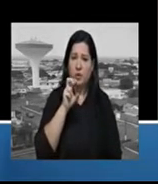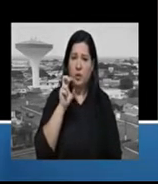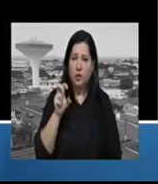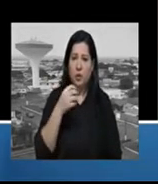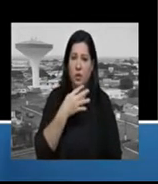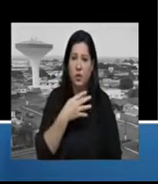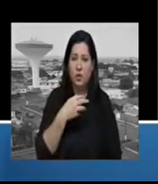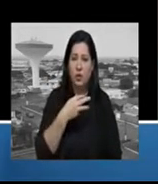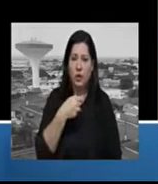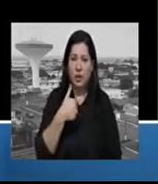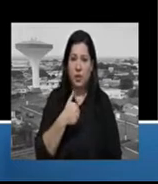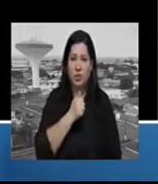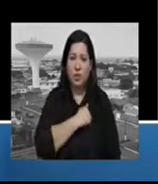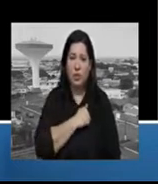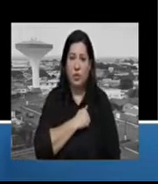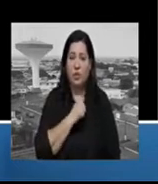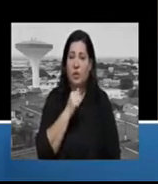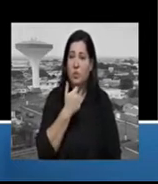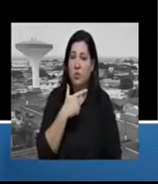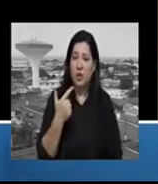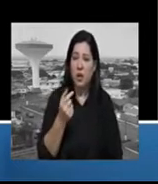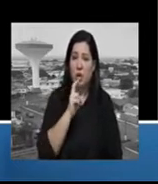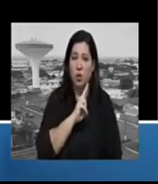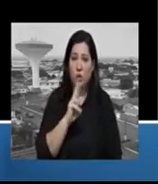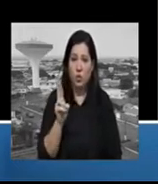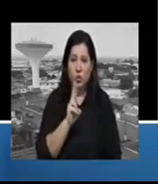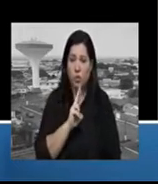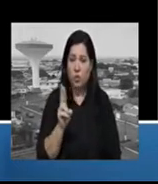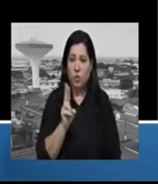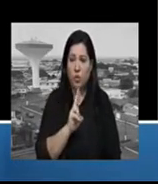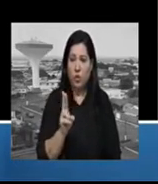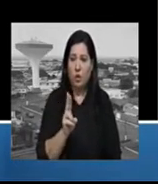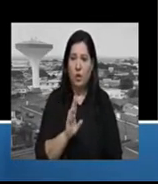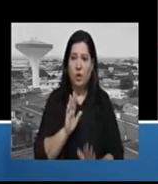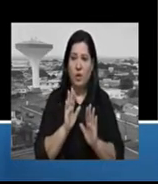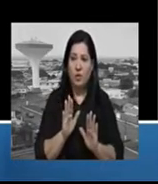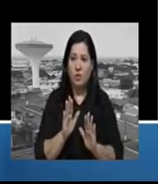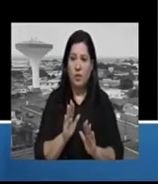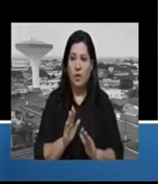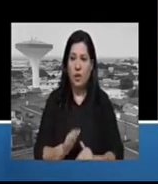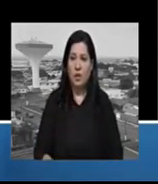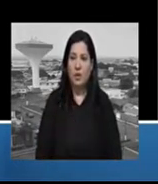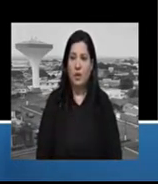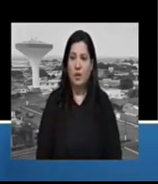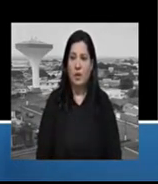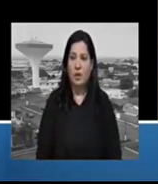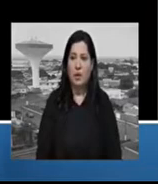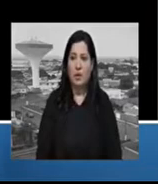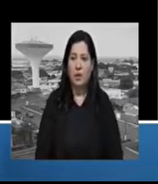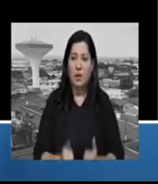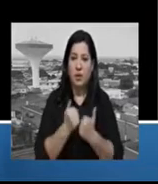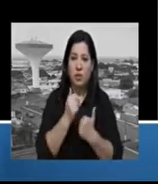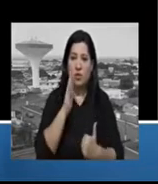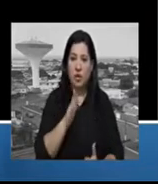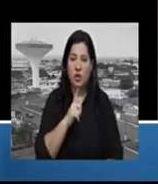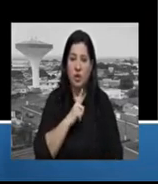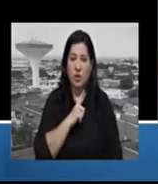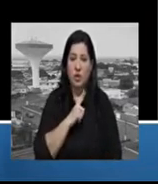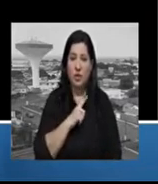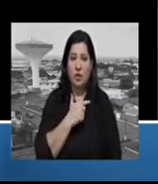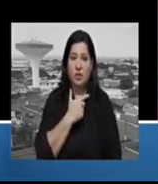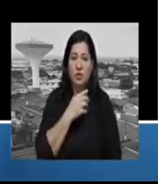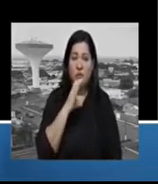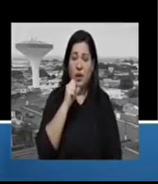uma curiosidade aí né não foi nomeada secretária de junta mas foi no meio da assessora da secretaria de juntas então foi nomeado assessor de um